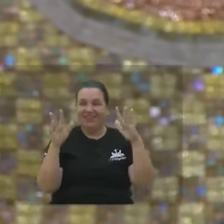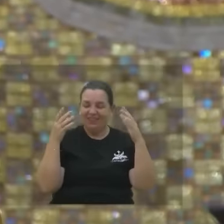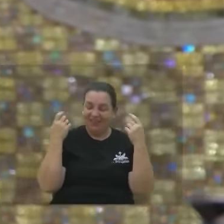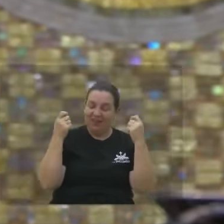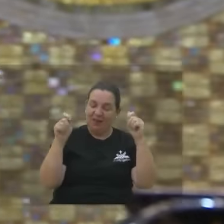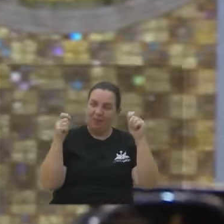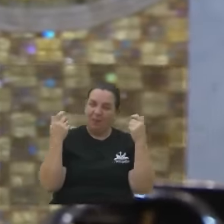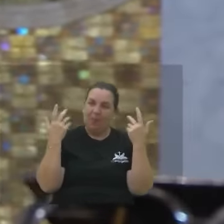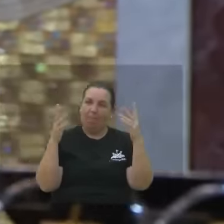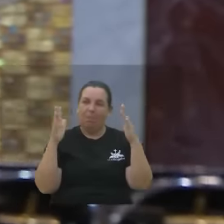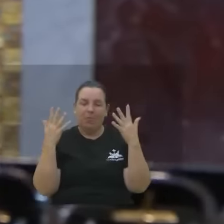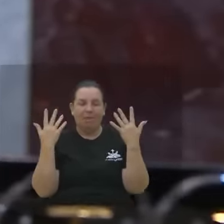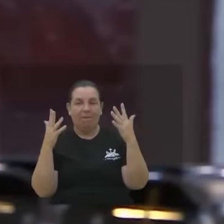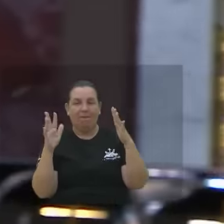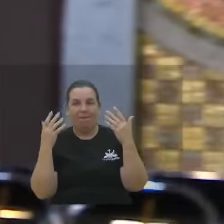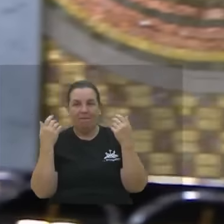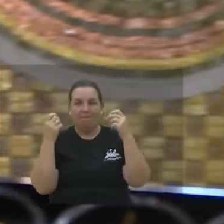aleluia,